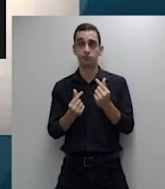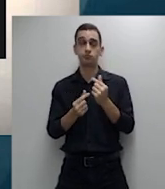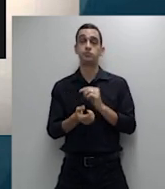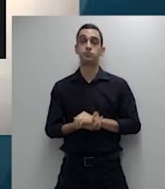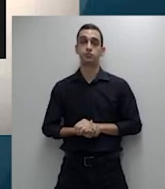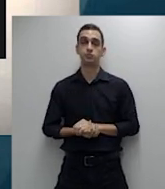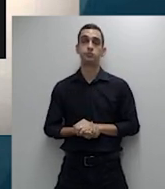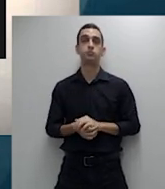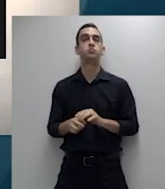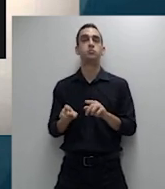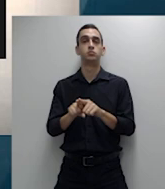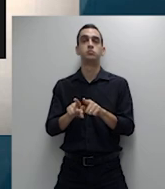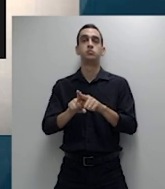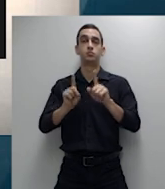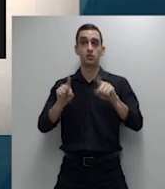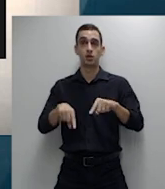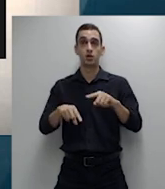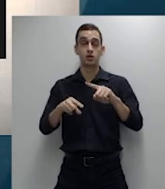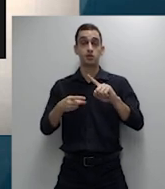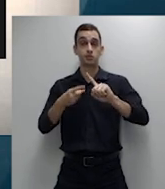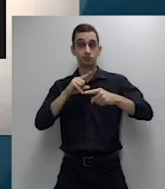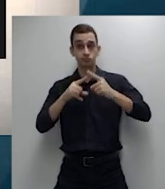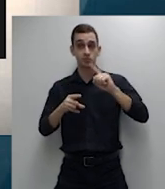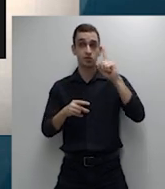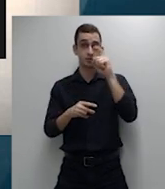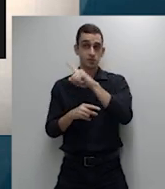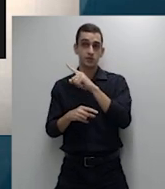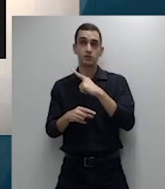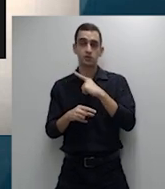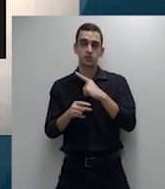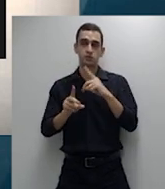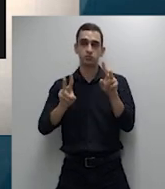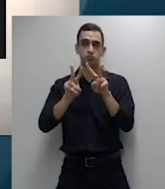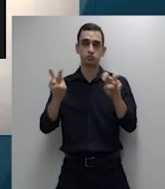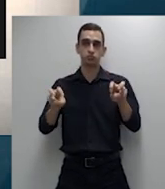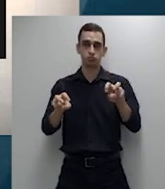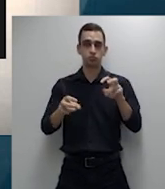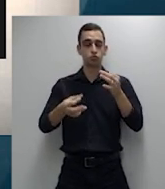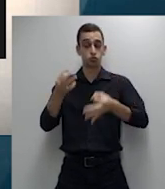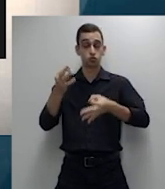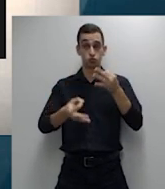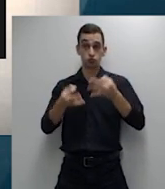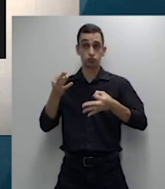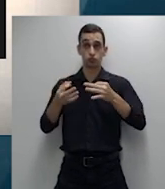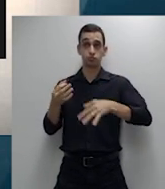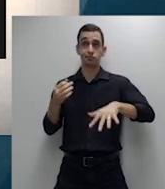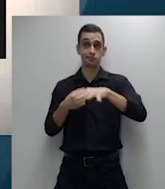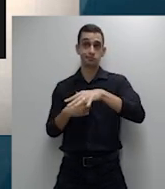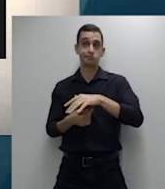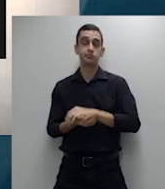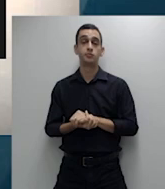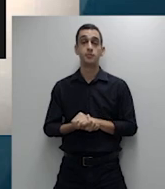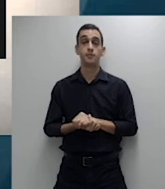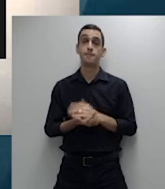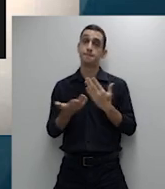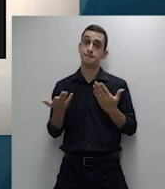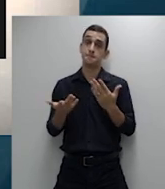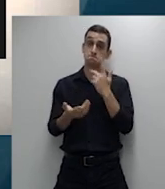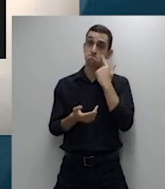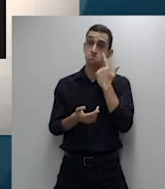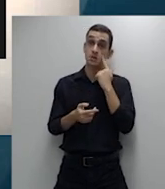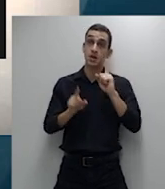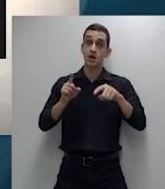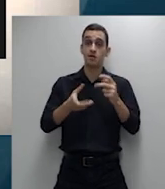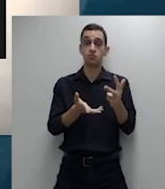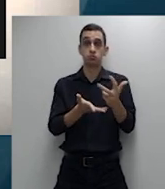despertou desafio técnico jurídico E por que isso é função é assim filho não ICMS